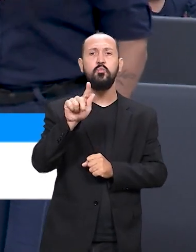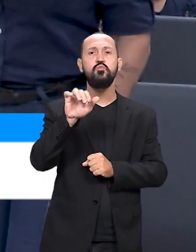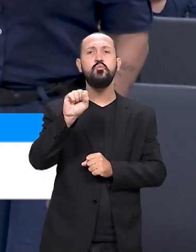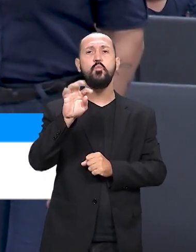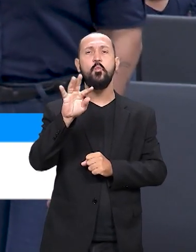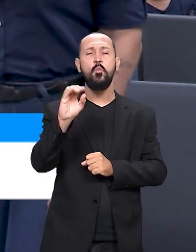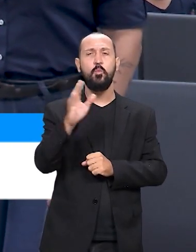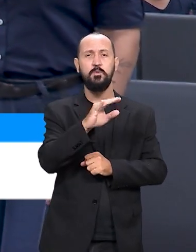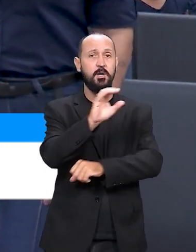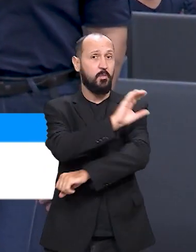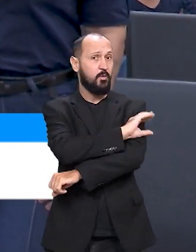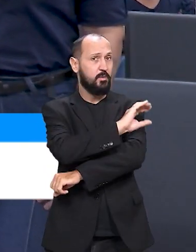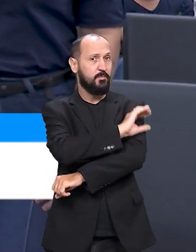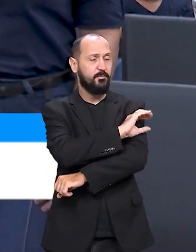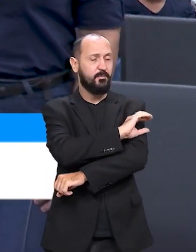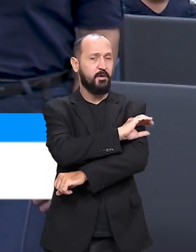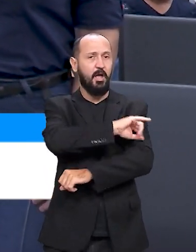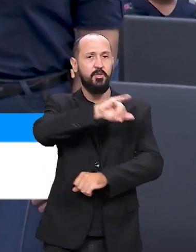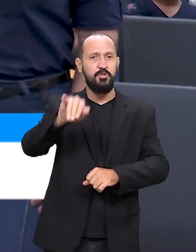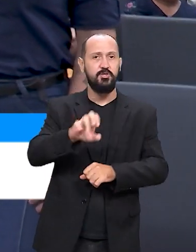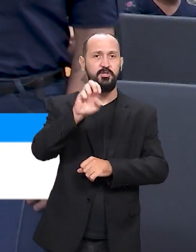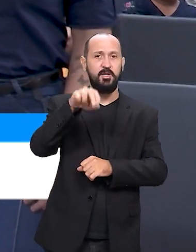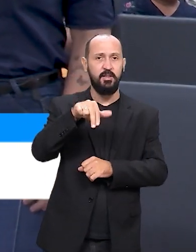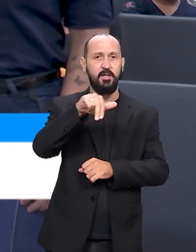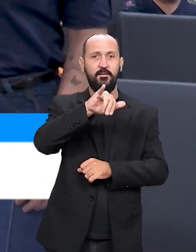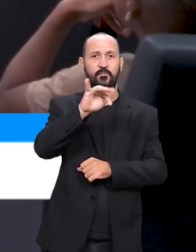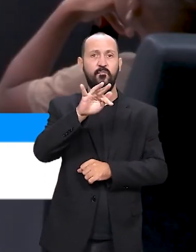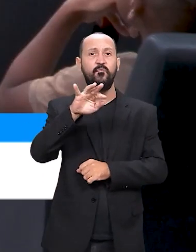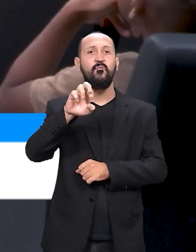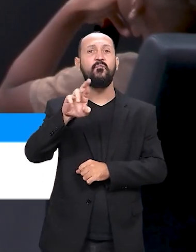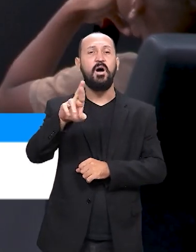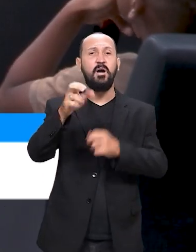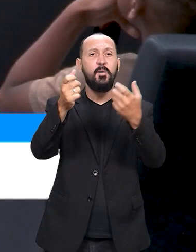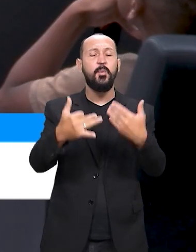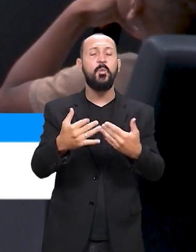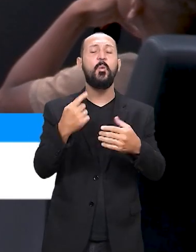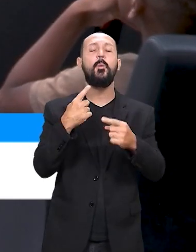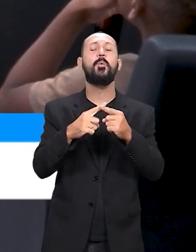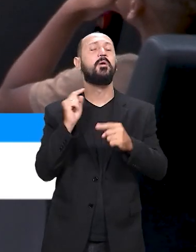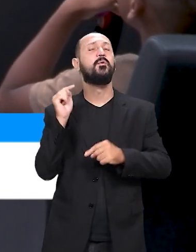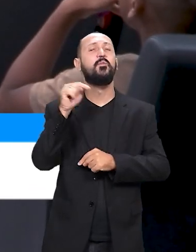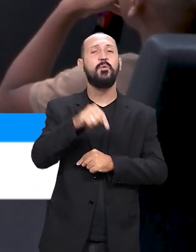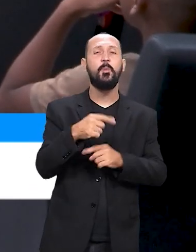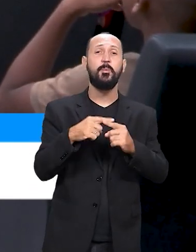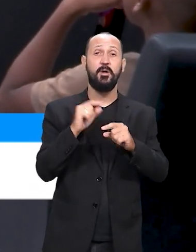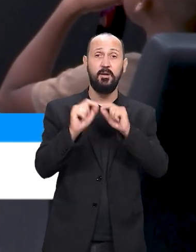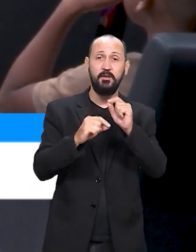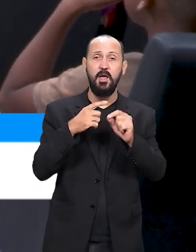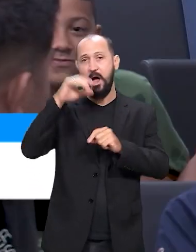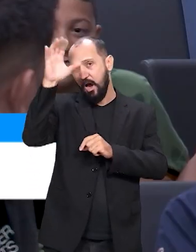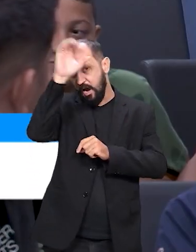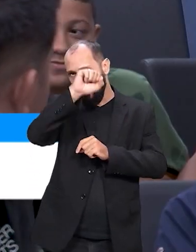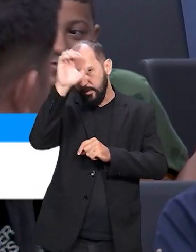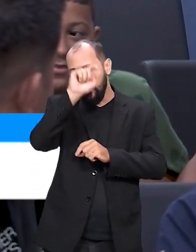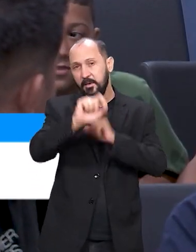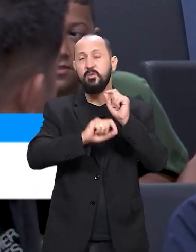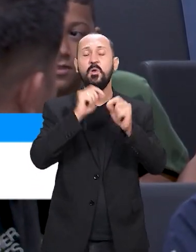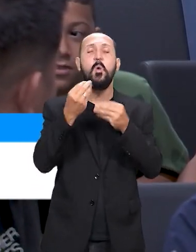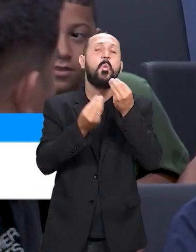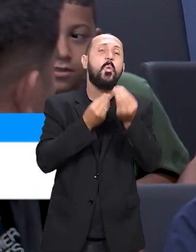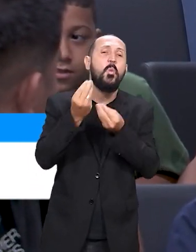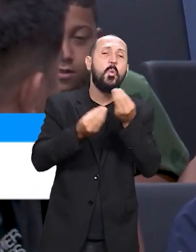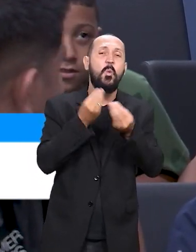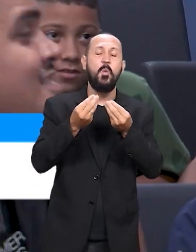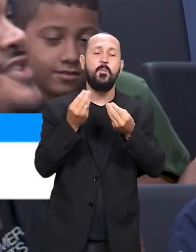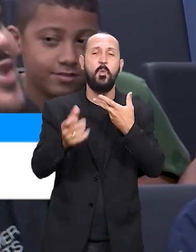Augusto Lobo, e a coordenadora da iniciativa, Jennifer Fonseca, explicaram o objetivo da visita, que além de passar pelo aprendizado